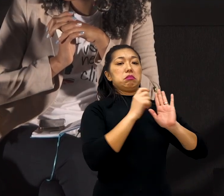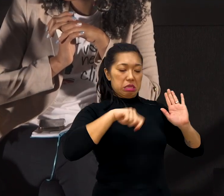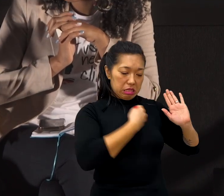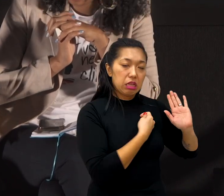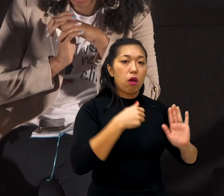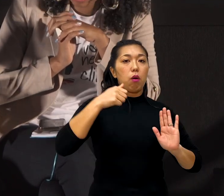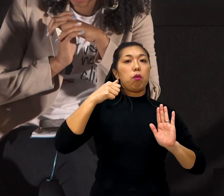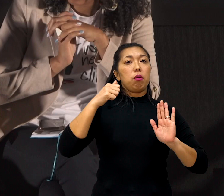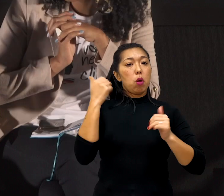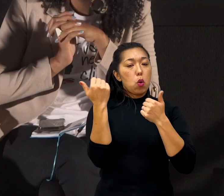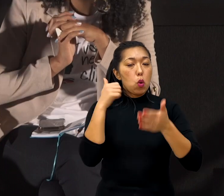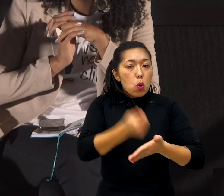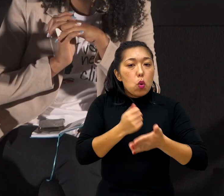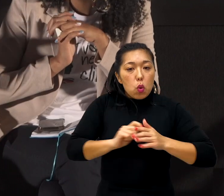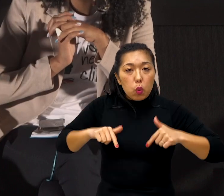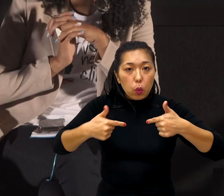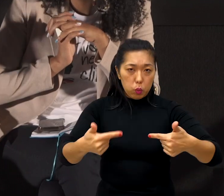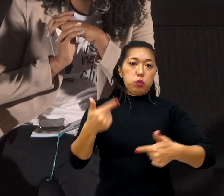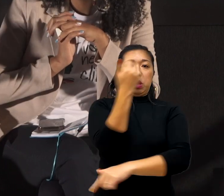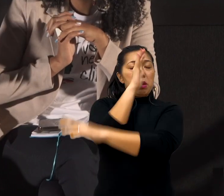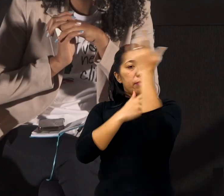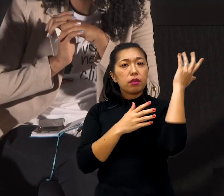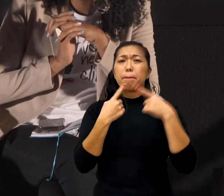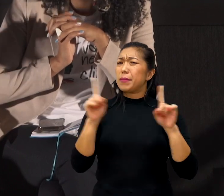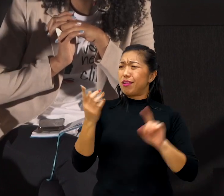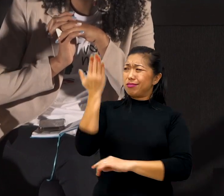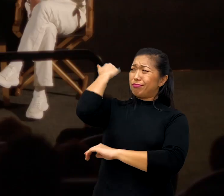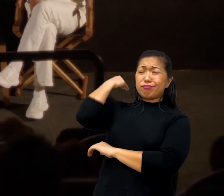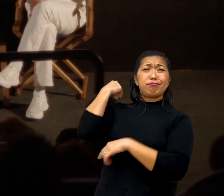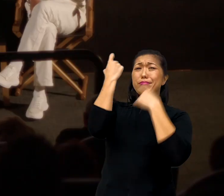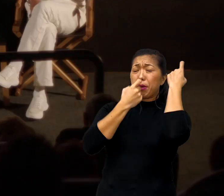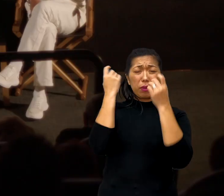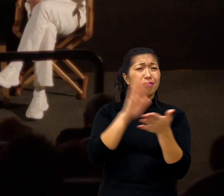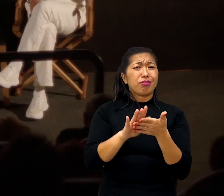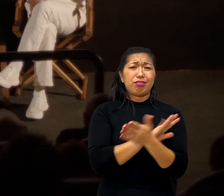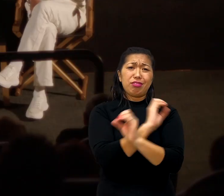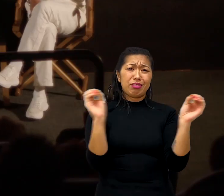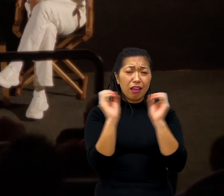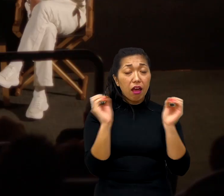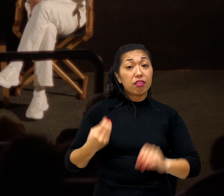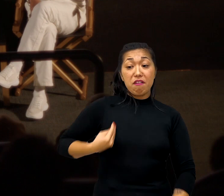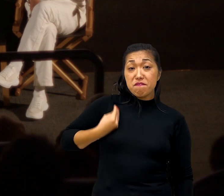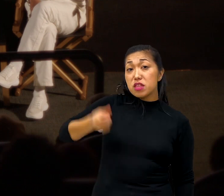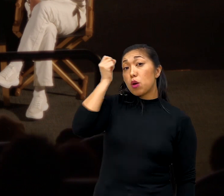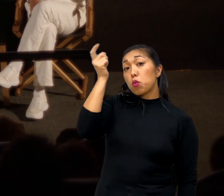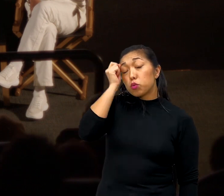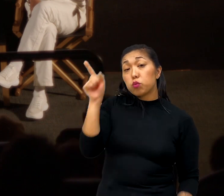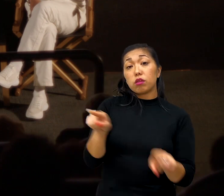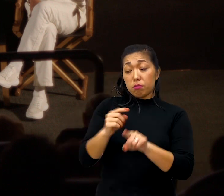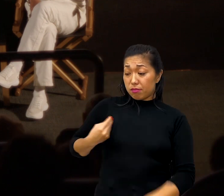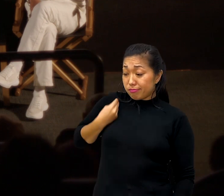muitos anos, mas nunca se preocupou, de fato, com a vida e com a cultura e com a